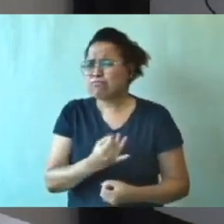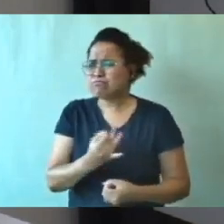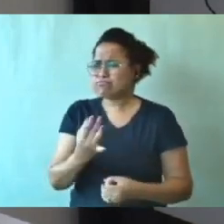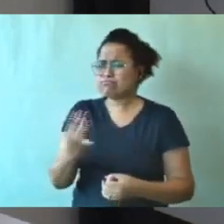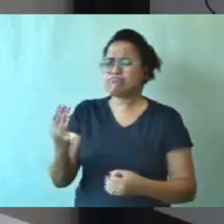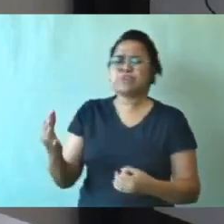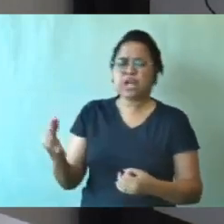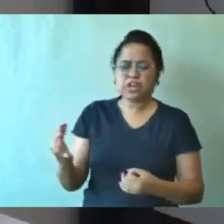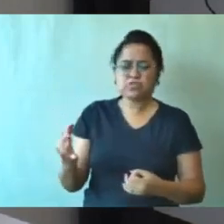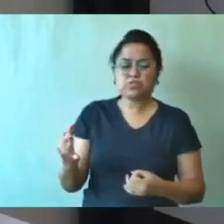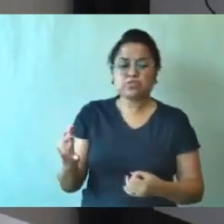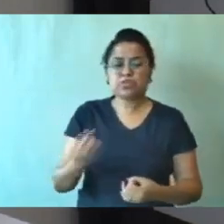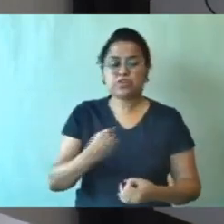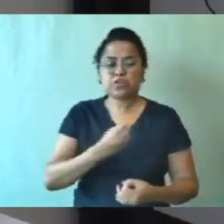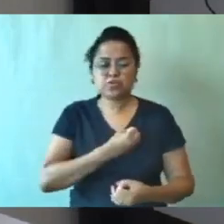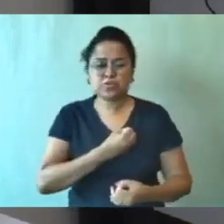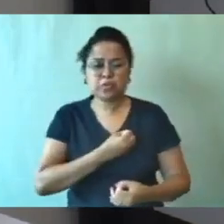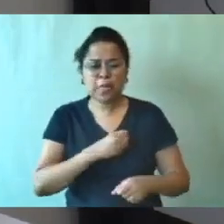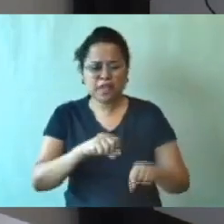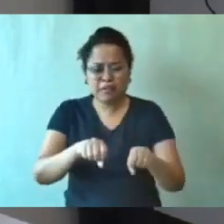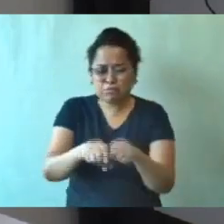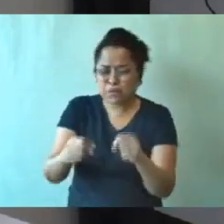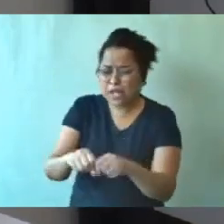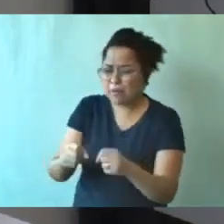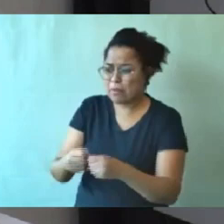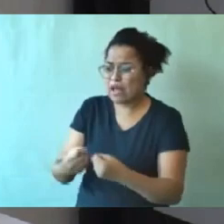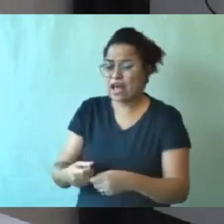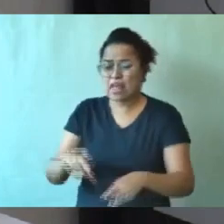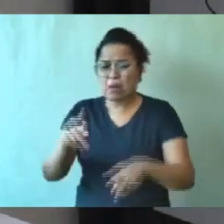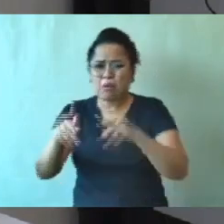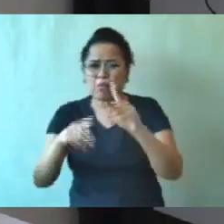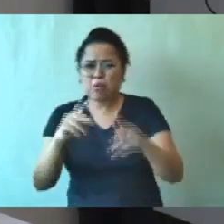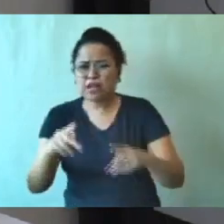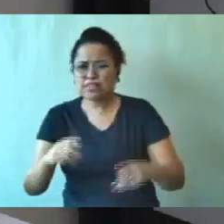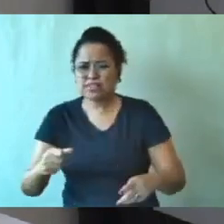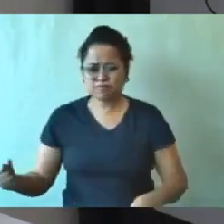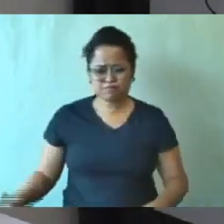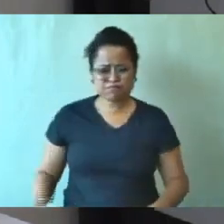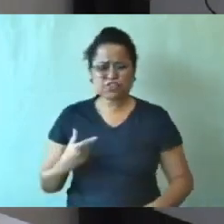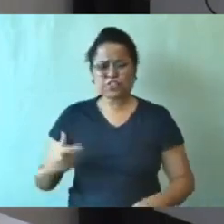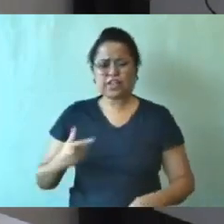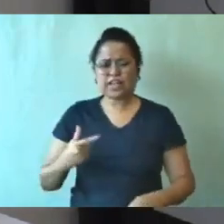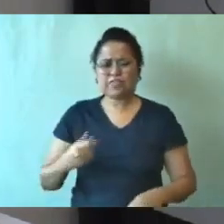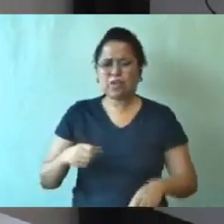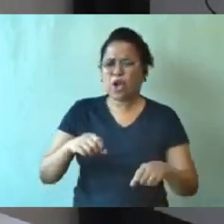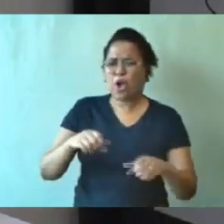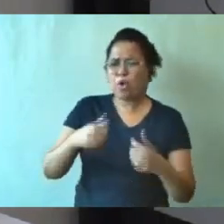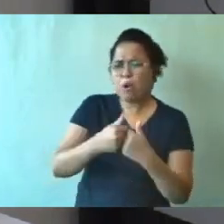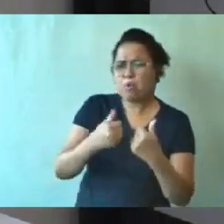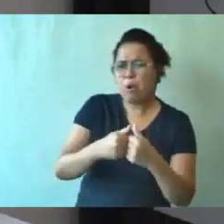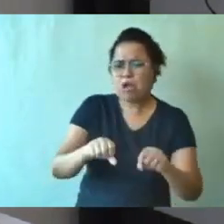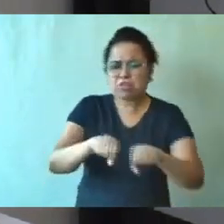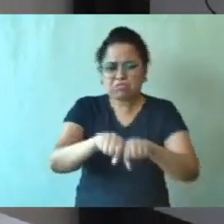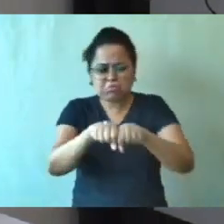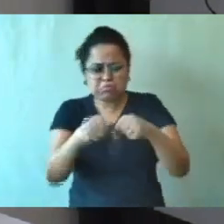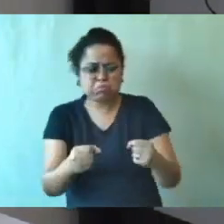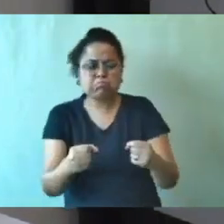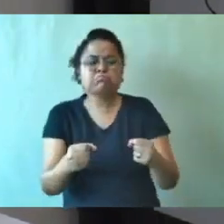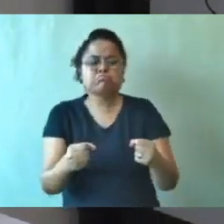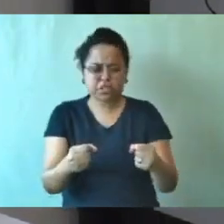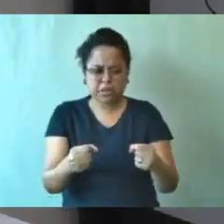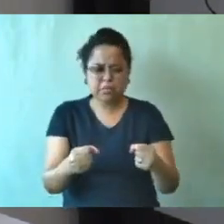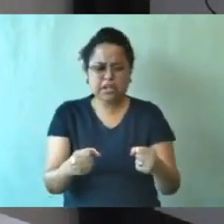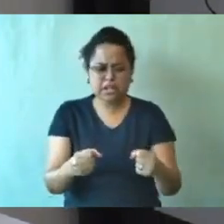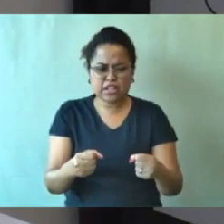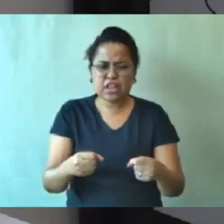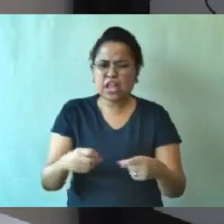E a população indignada de entrar em ônibus que estavam quebrando nas ruas, que não funcionavam devidamente os equipamentos de